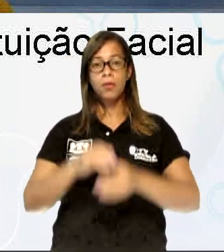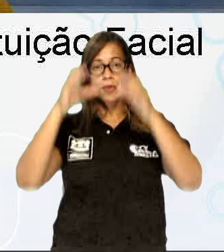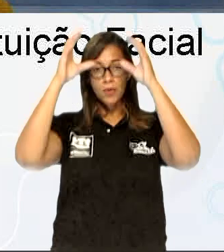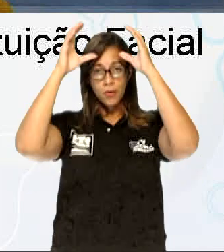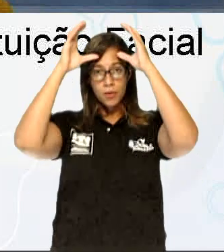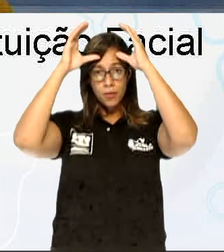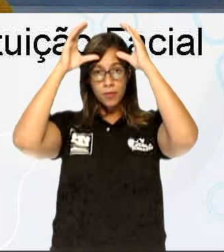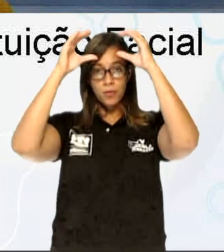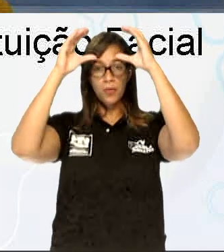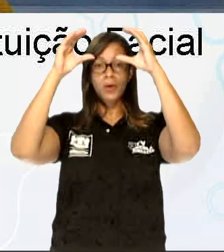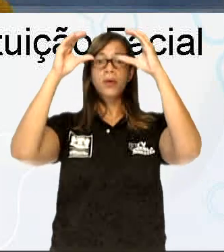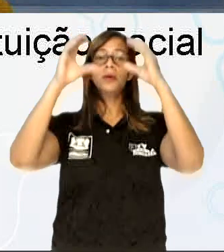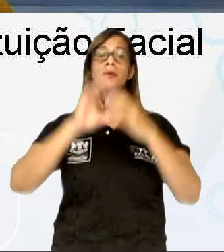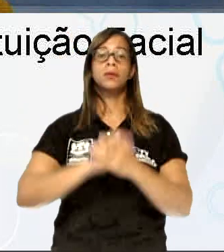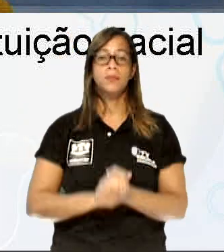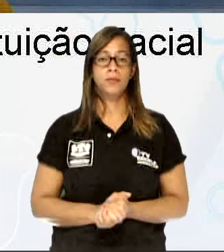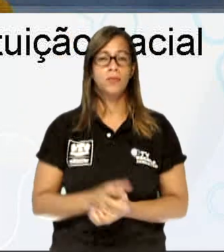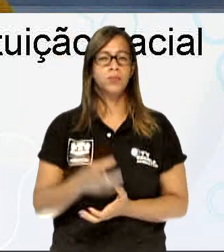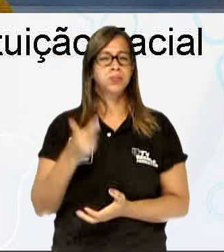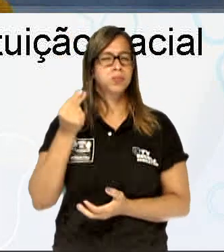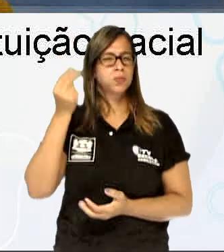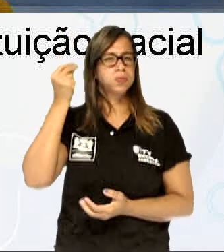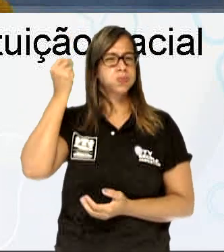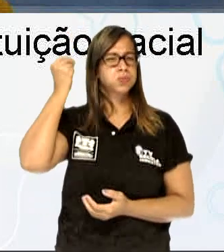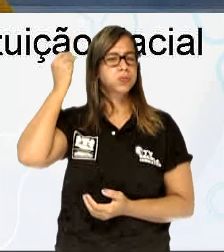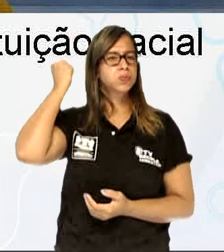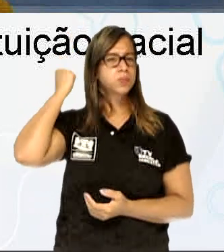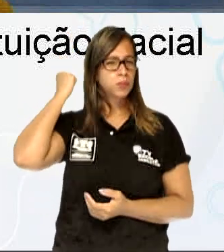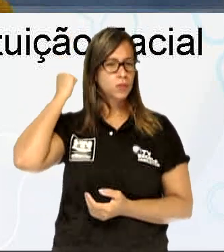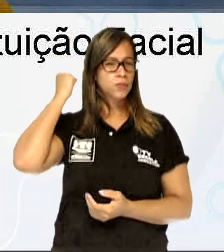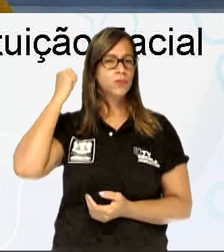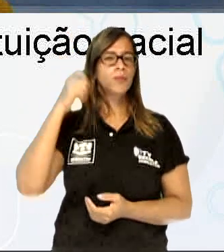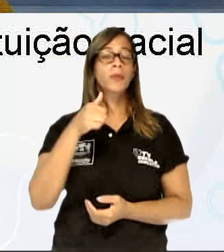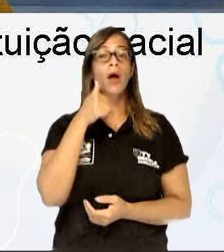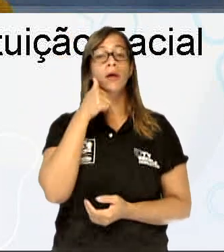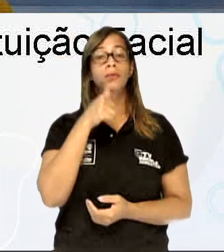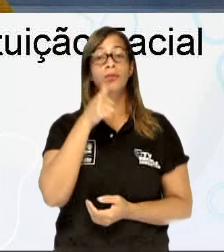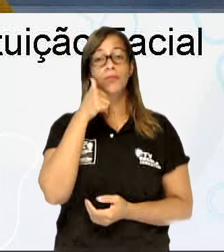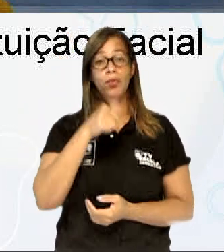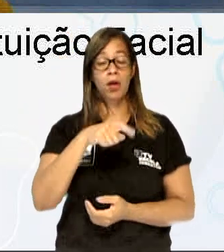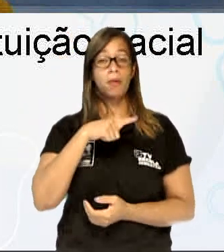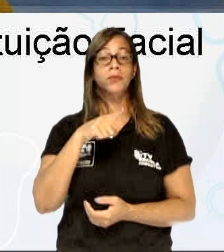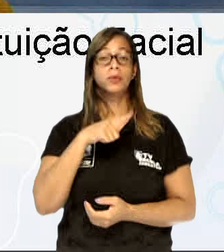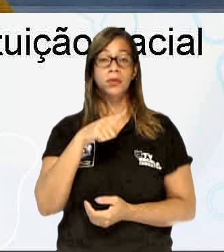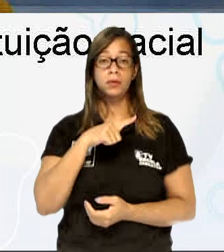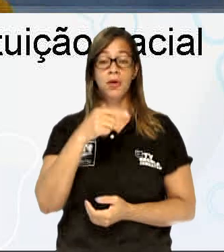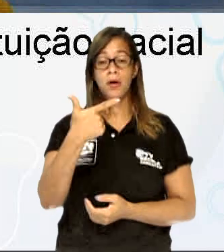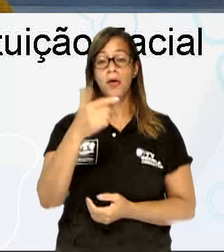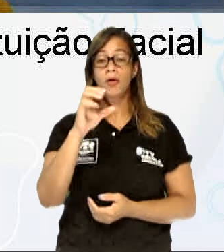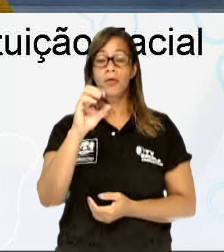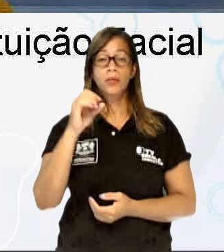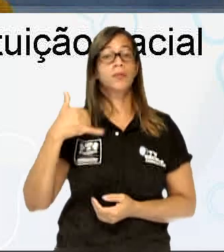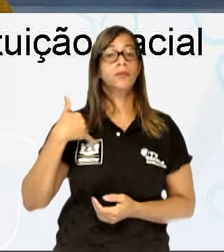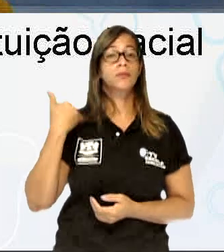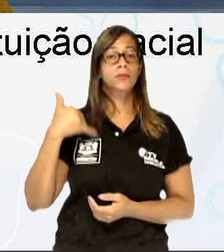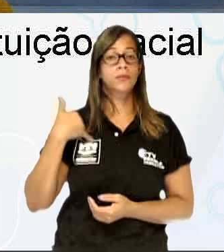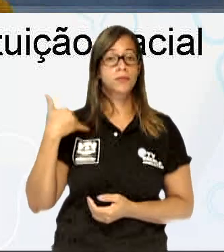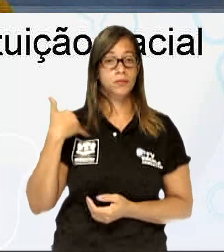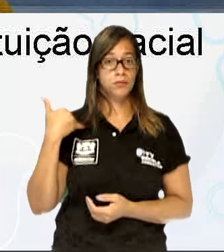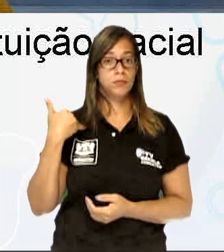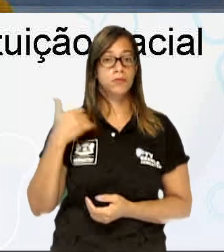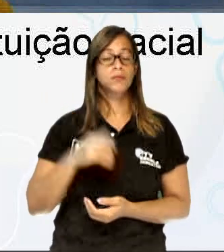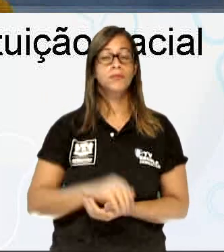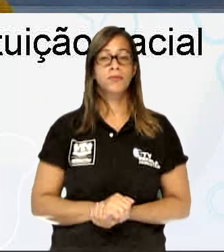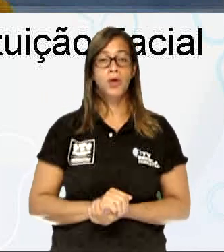de 11 mil anos, e ele pertenceu a uma mulher que tinha cerca de 20 anos e mais ou menos 1,5 metro